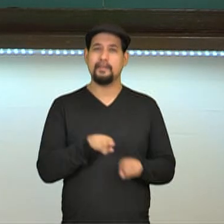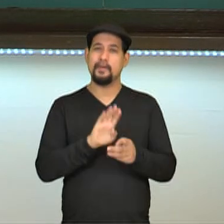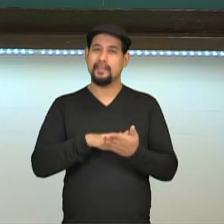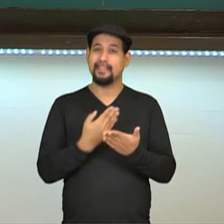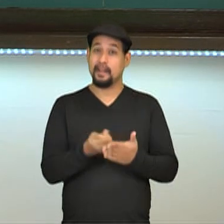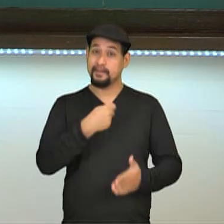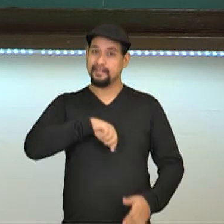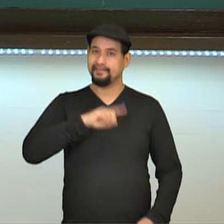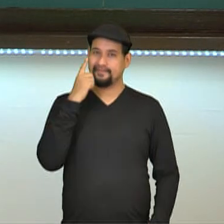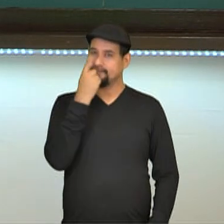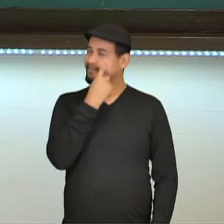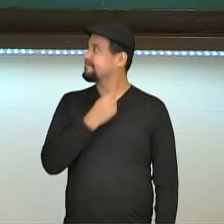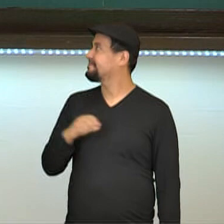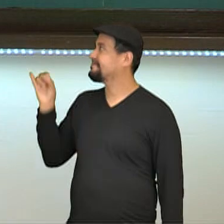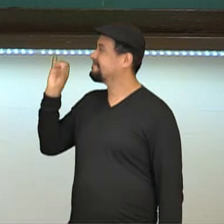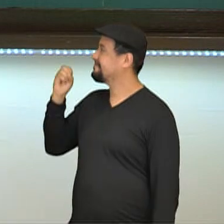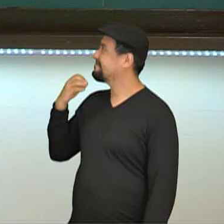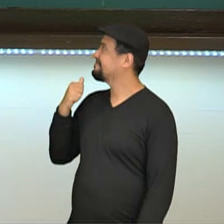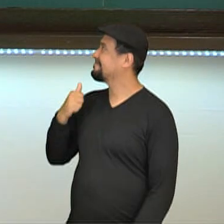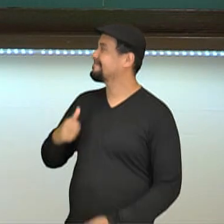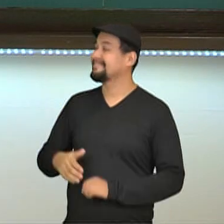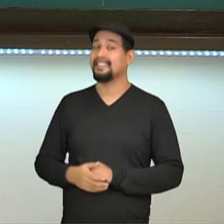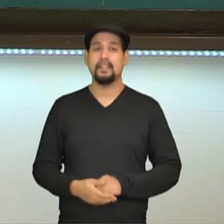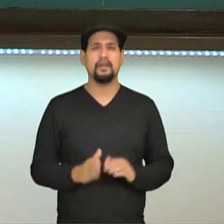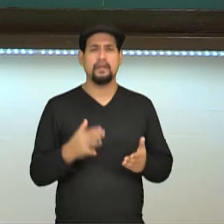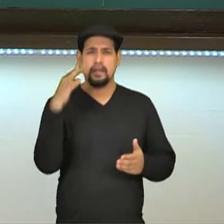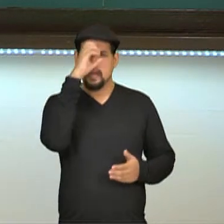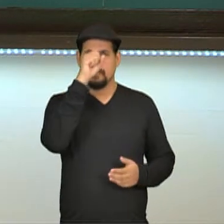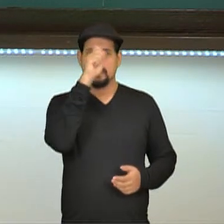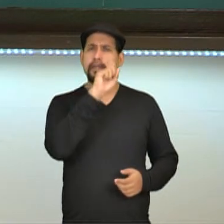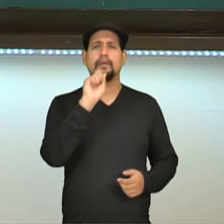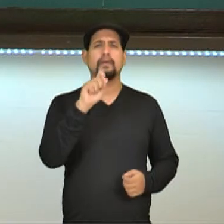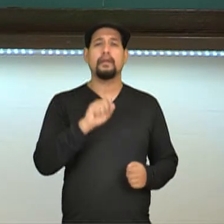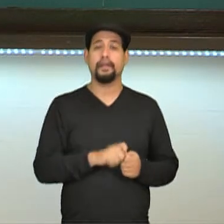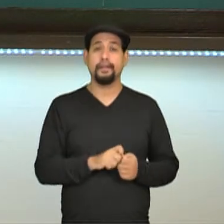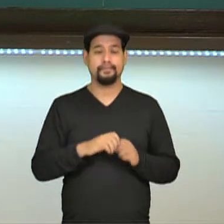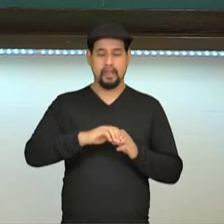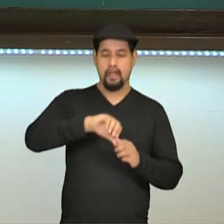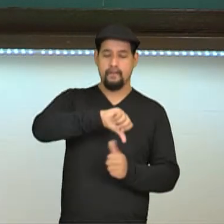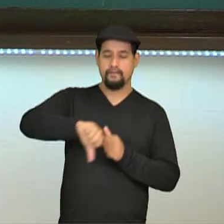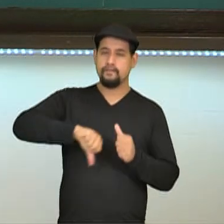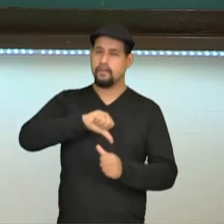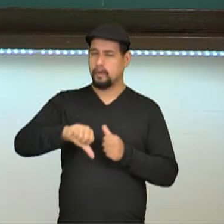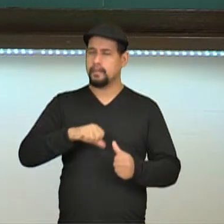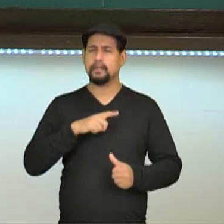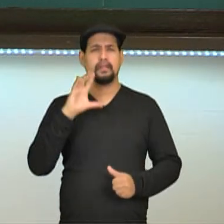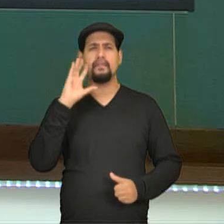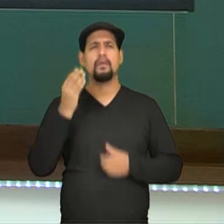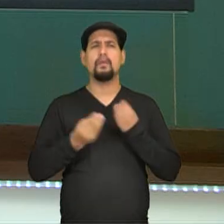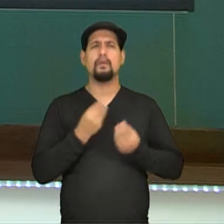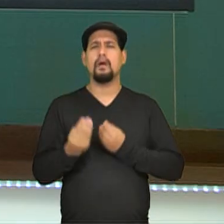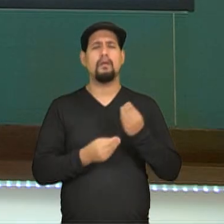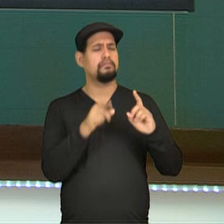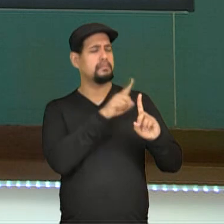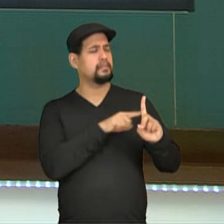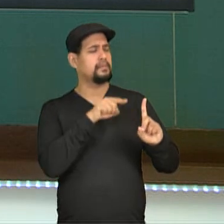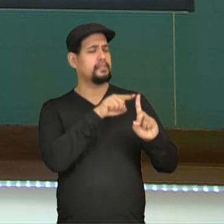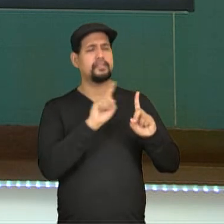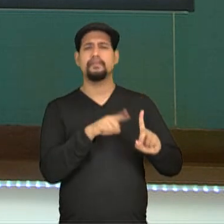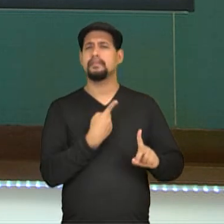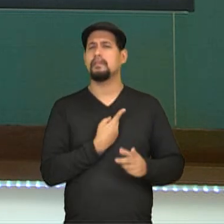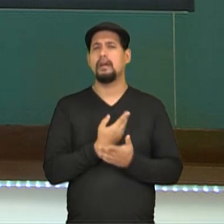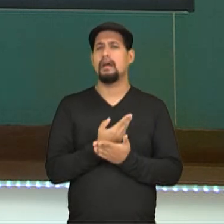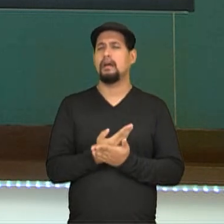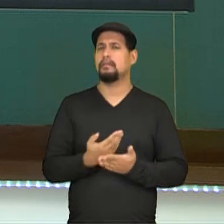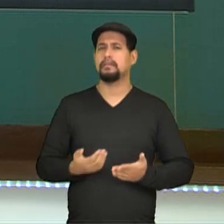intérprete Kevin. Hoje nós vamos aprender sobre a Contra-Reforma. Vamos lá? Qual que é o objetivo da nossa aula